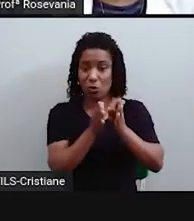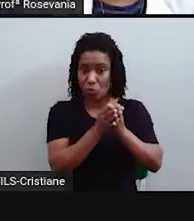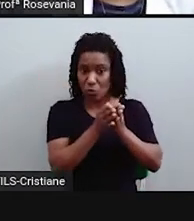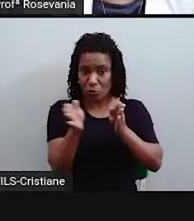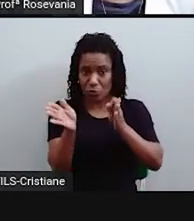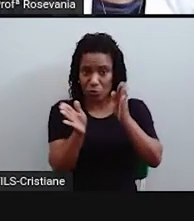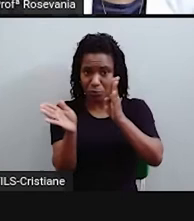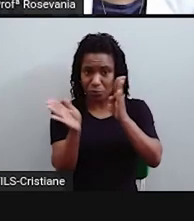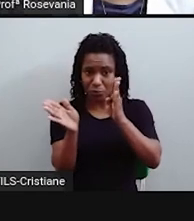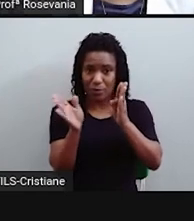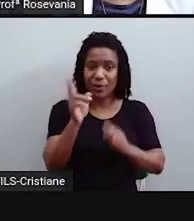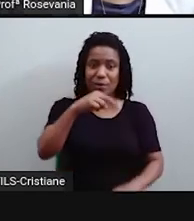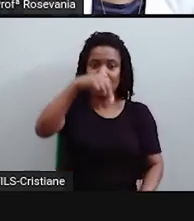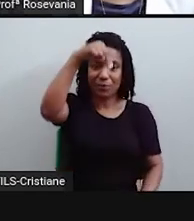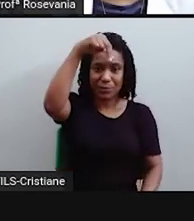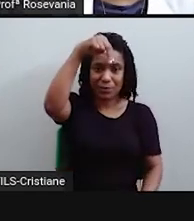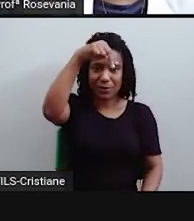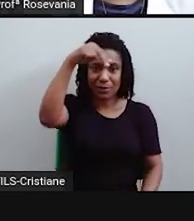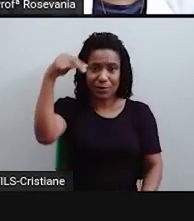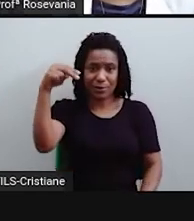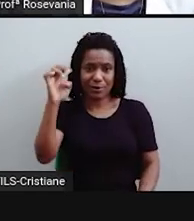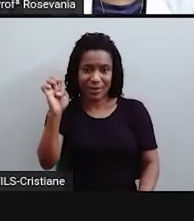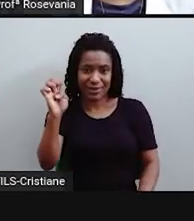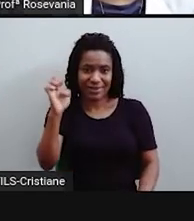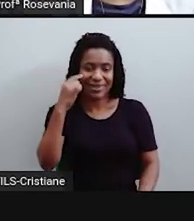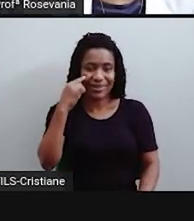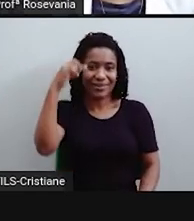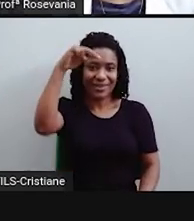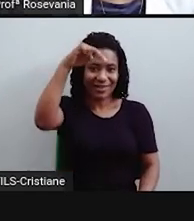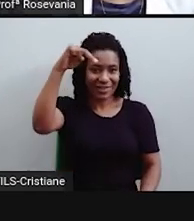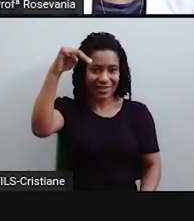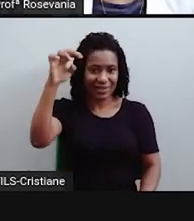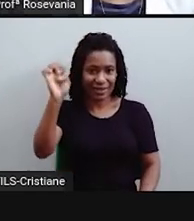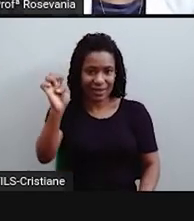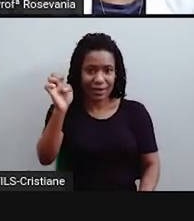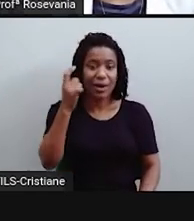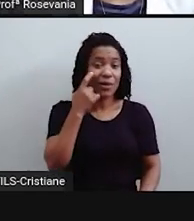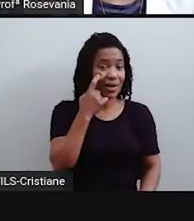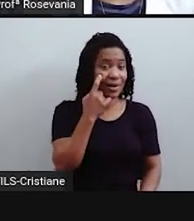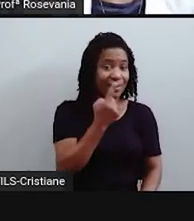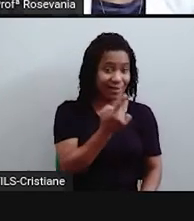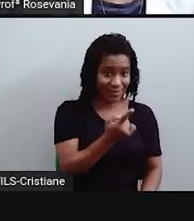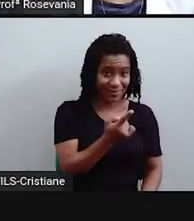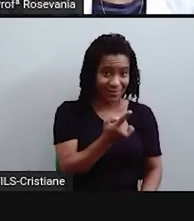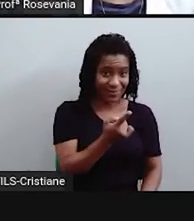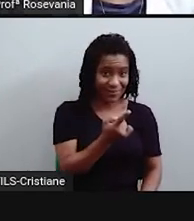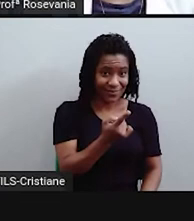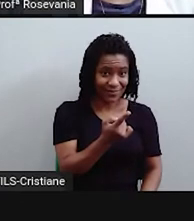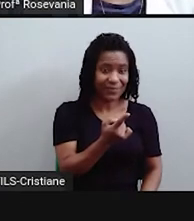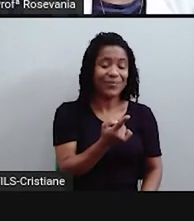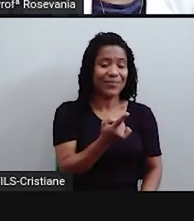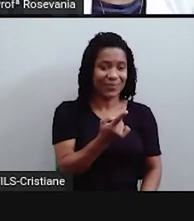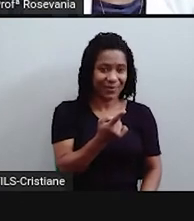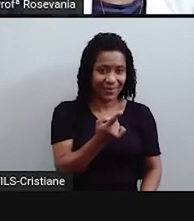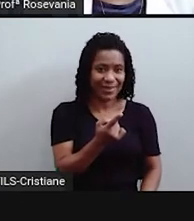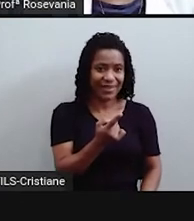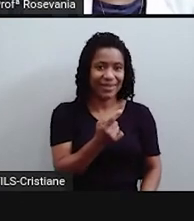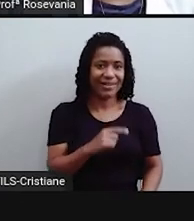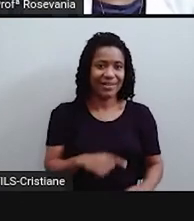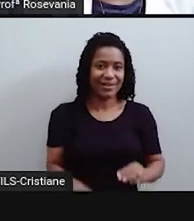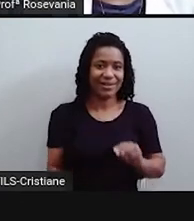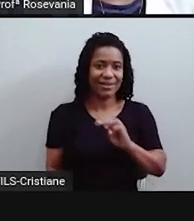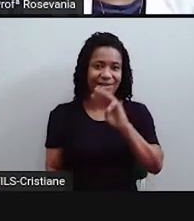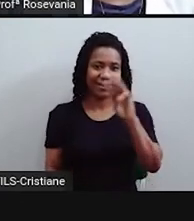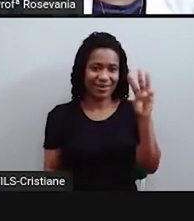é leste e esse W é oeste. Olha aqui, ó. O, aqui no caso, ó, seria um ONO, mas